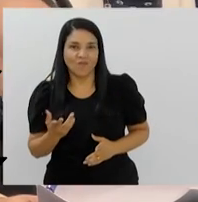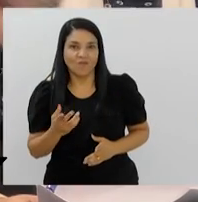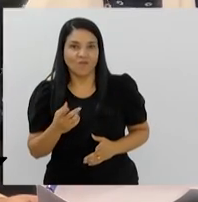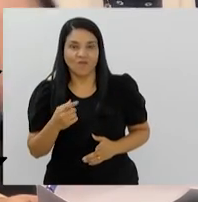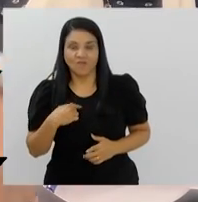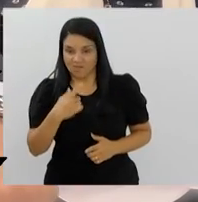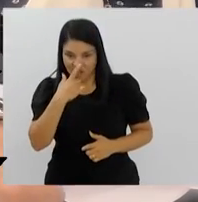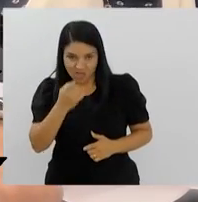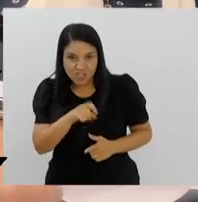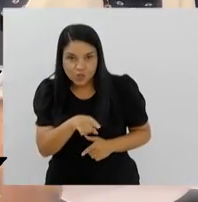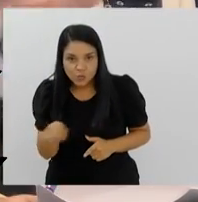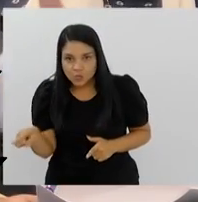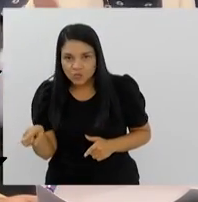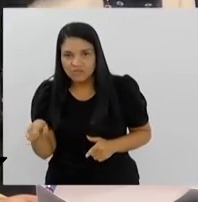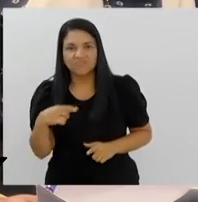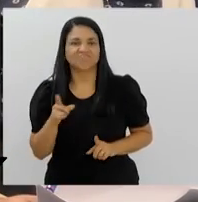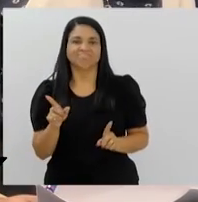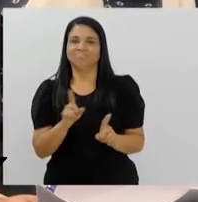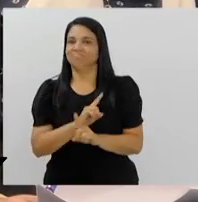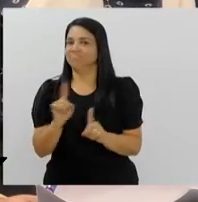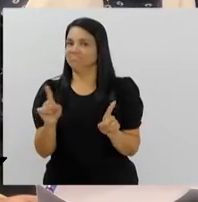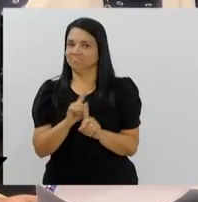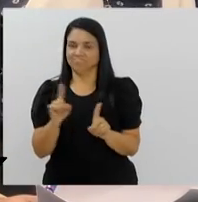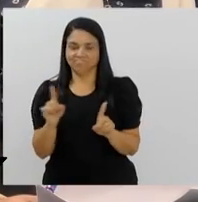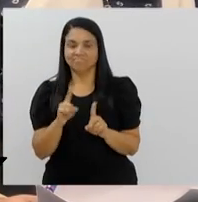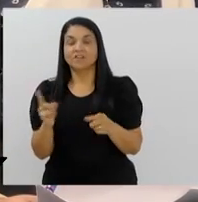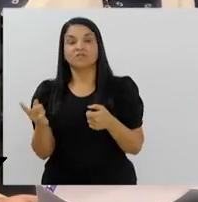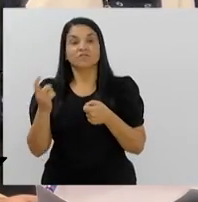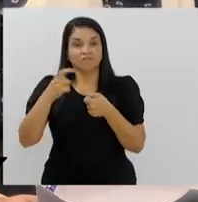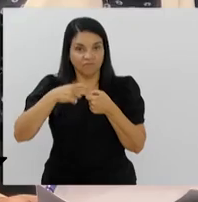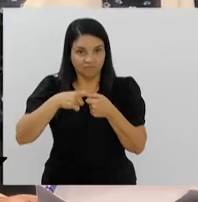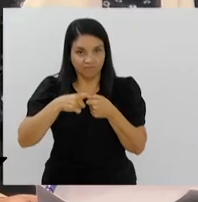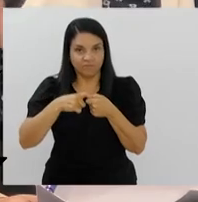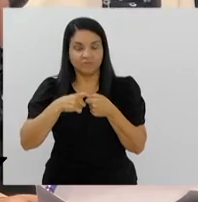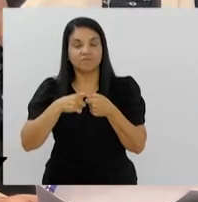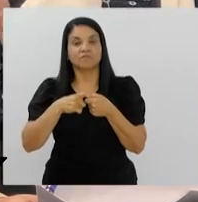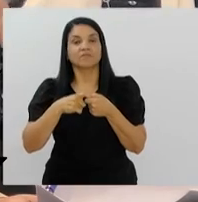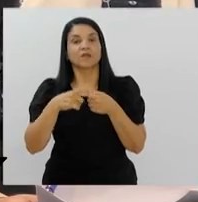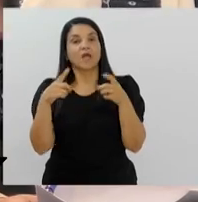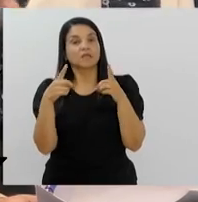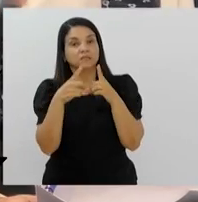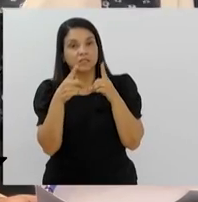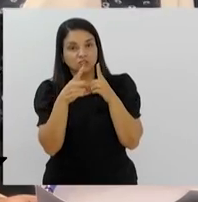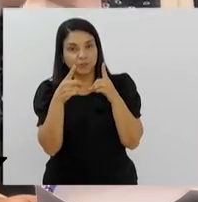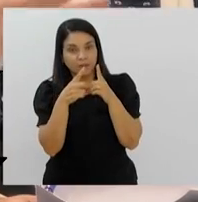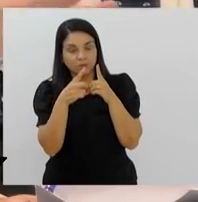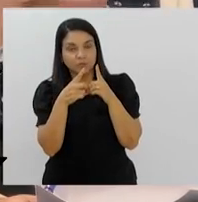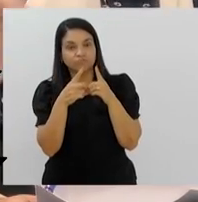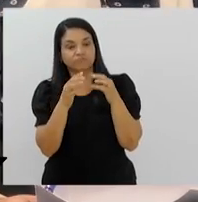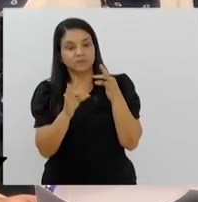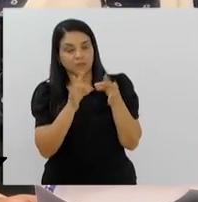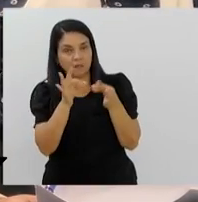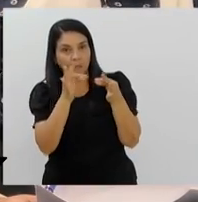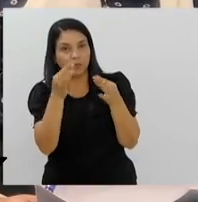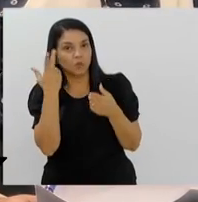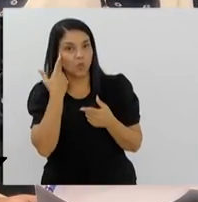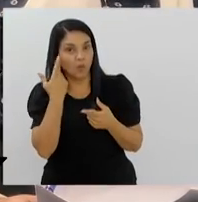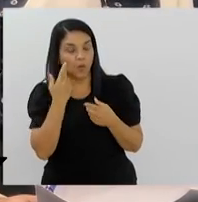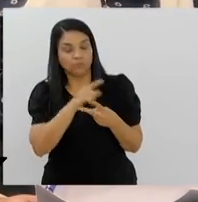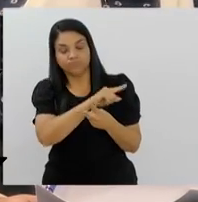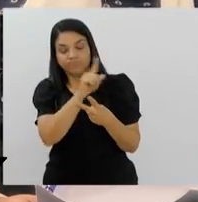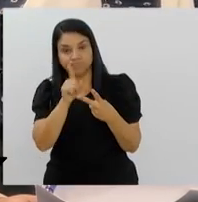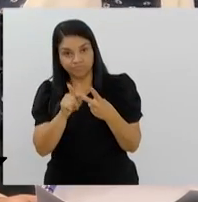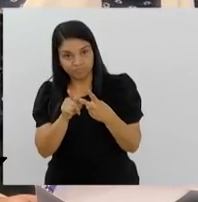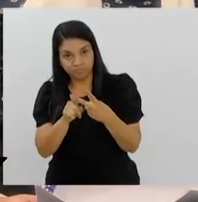lixo ninguém é lixo aqui então voltar a ao ao a atender normalmente e ponto isso é um assunto O segundo é